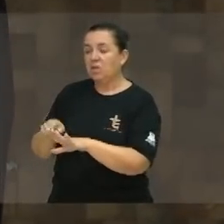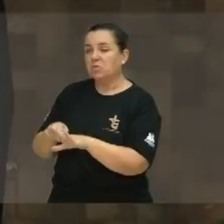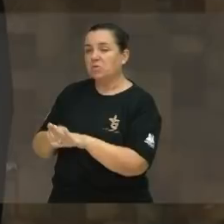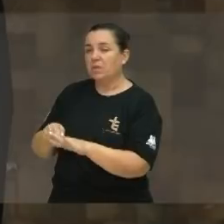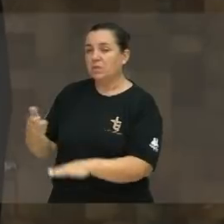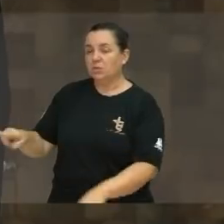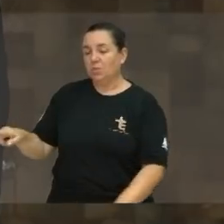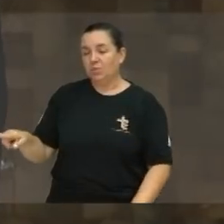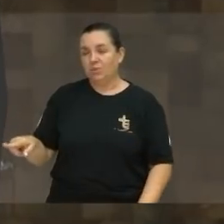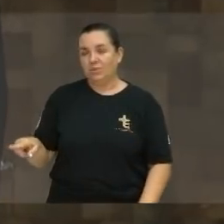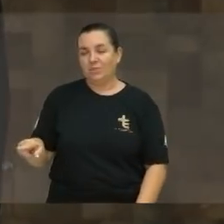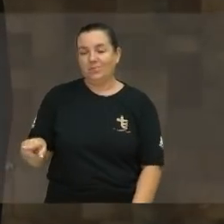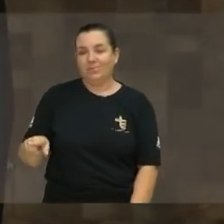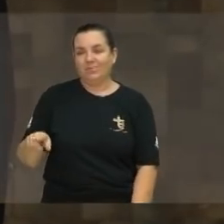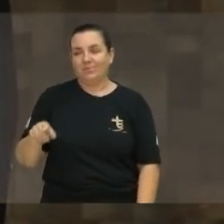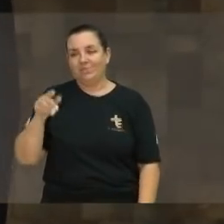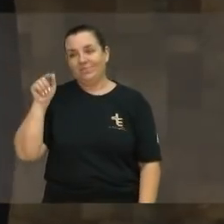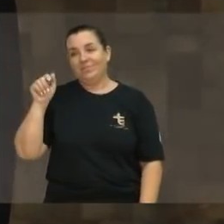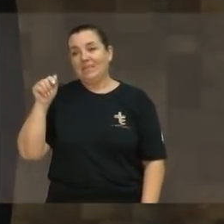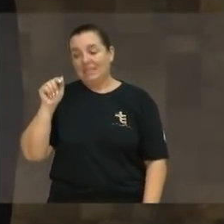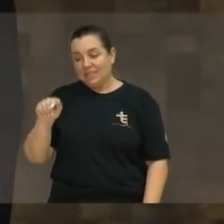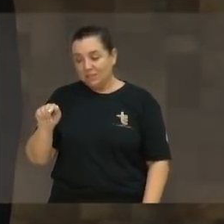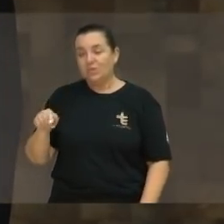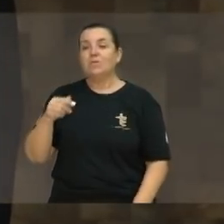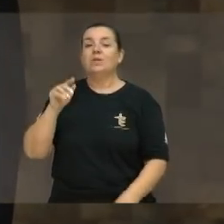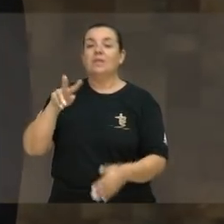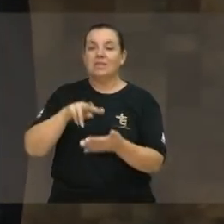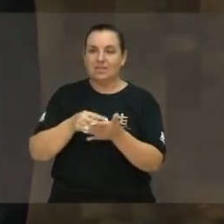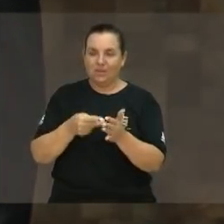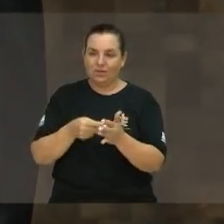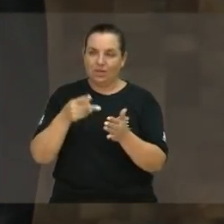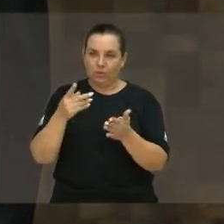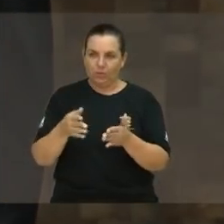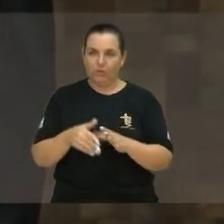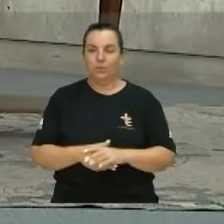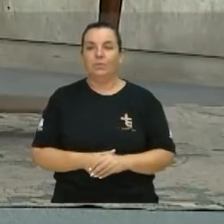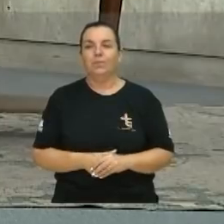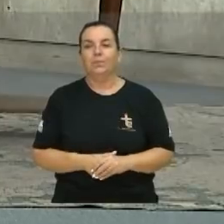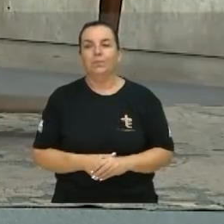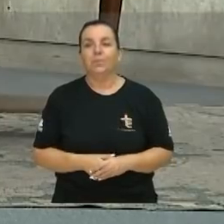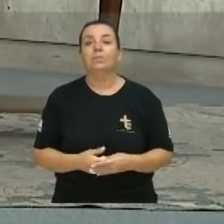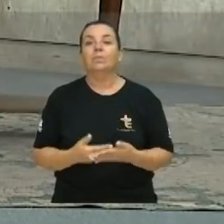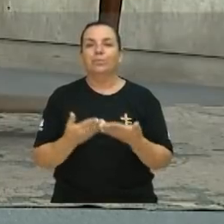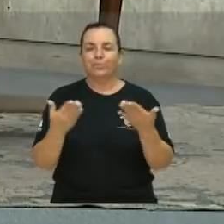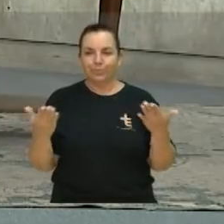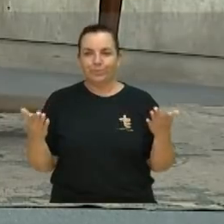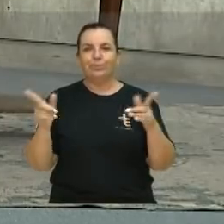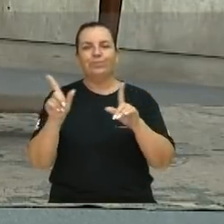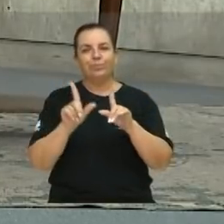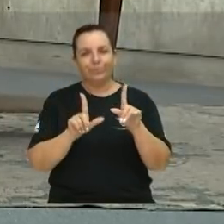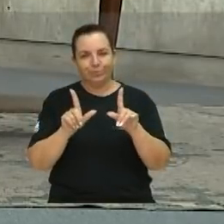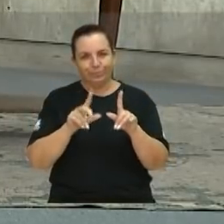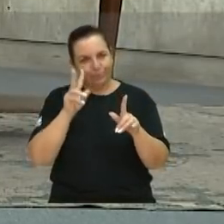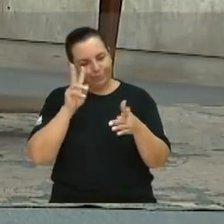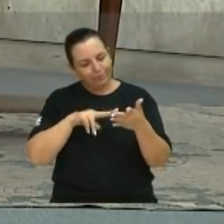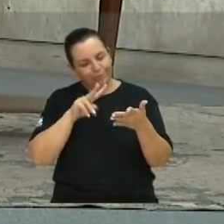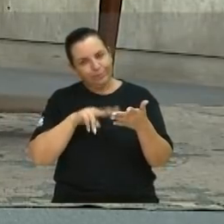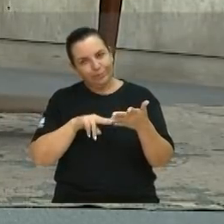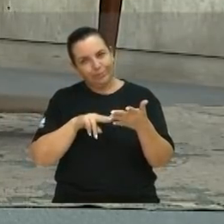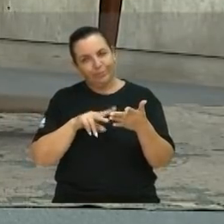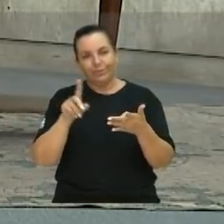é isso que está dizendo filial ei ei telespectador telespectadora